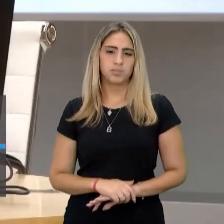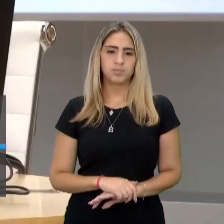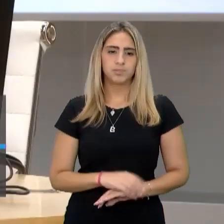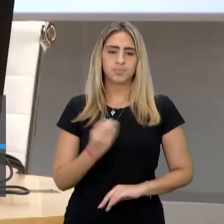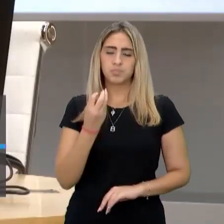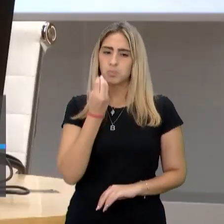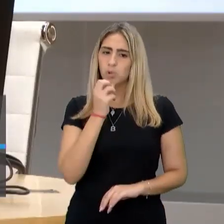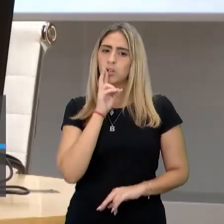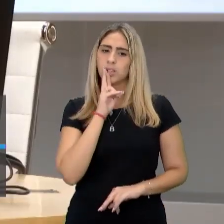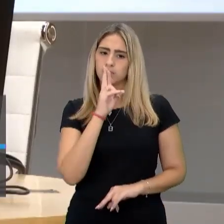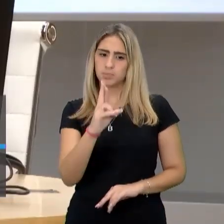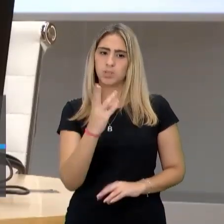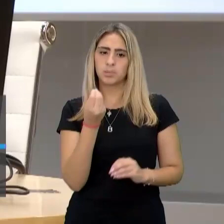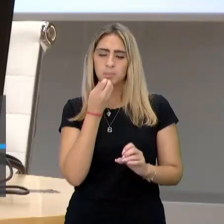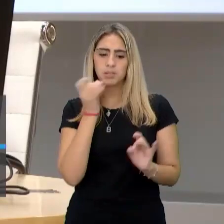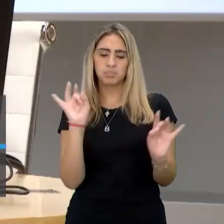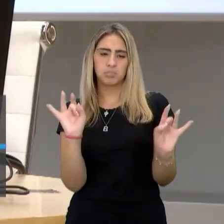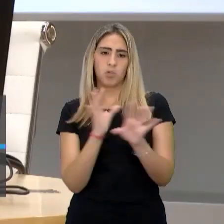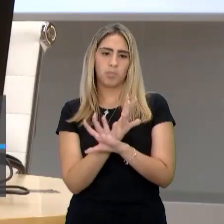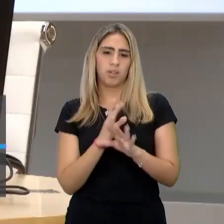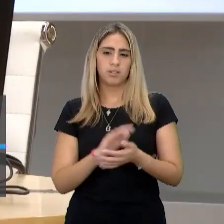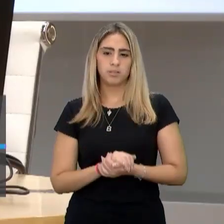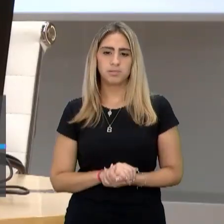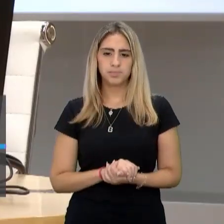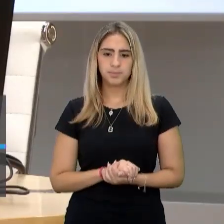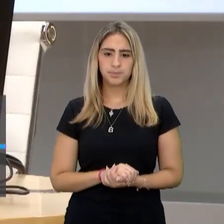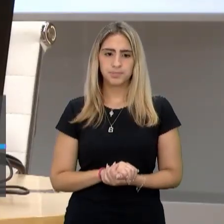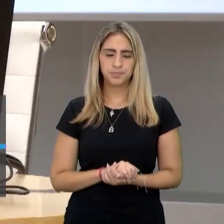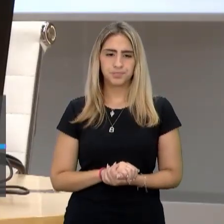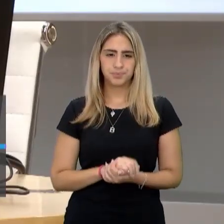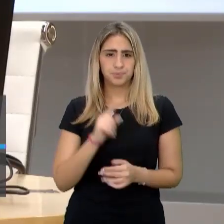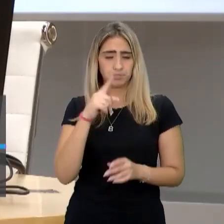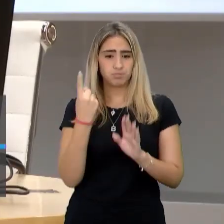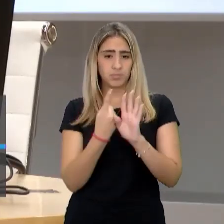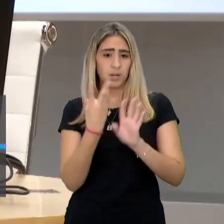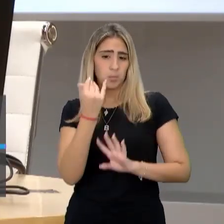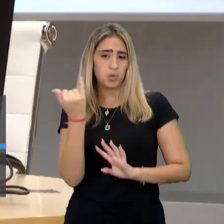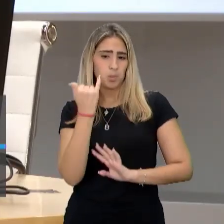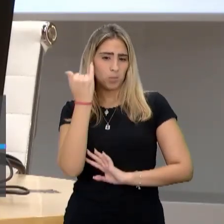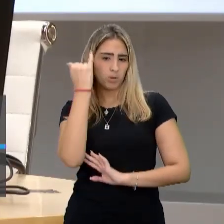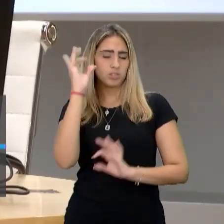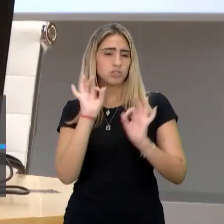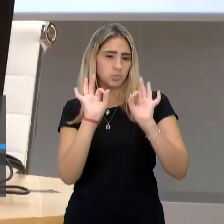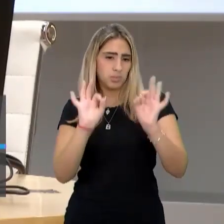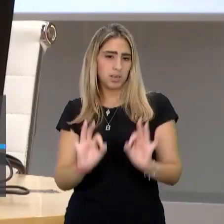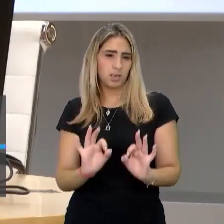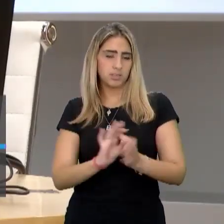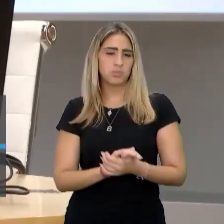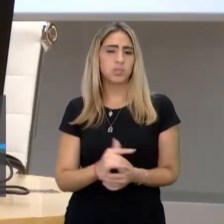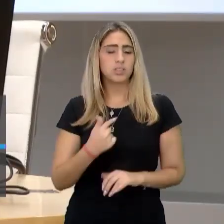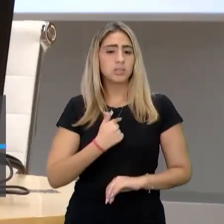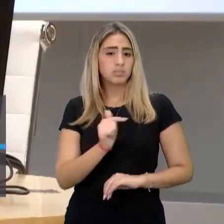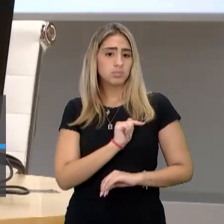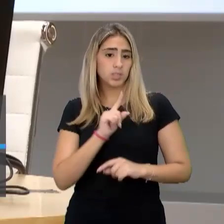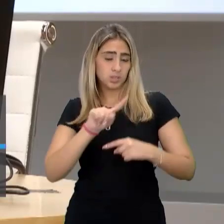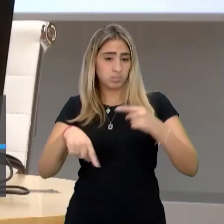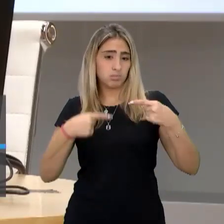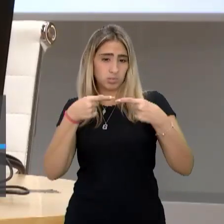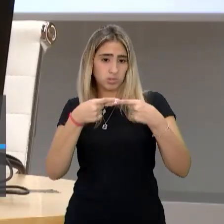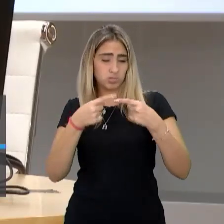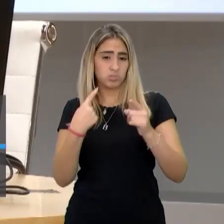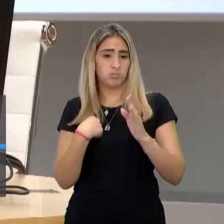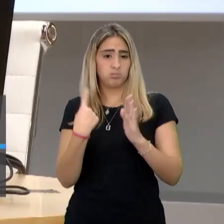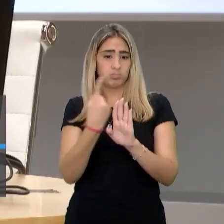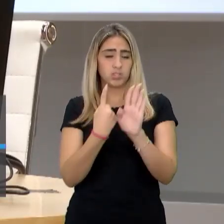professor. Sim, bem completa, né? Sim, sim. Então, gente, a agenda, ela é extremamente importante mesmo. E aqui a gente tem, então, os objetivos da agenda, que